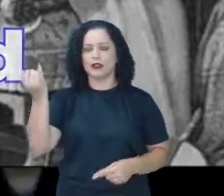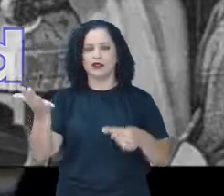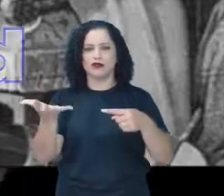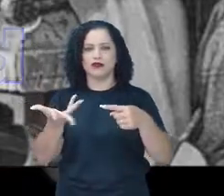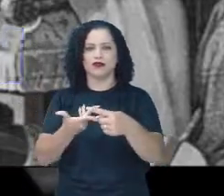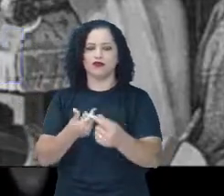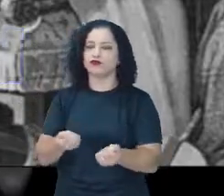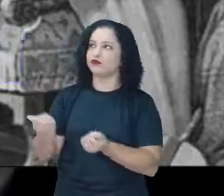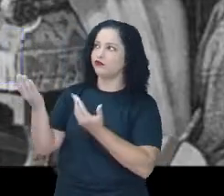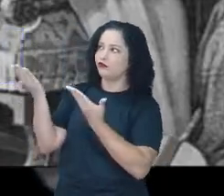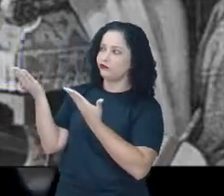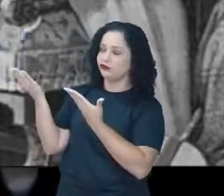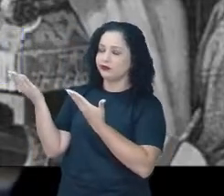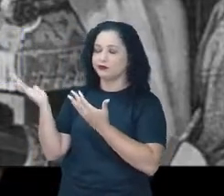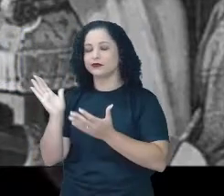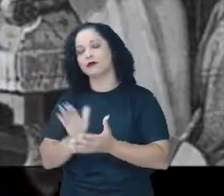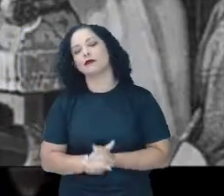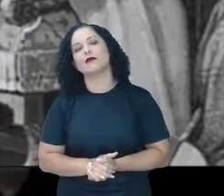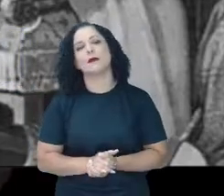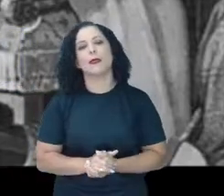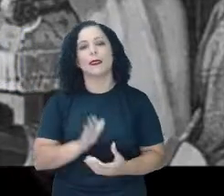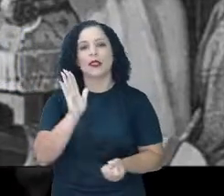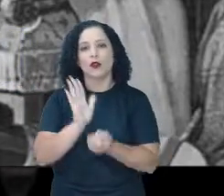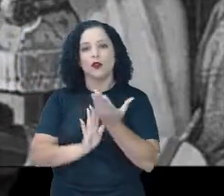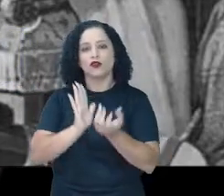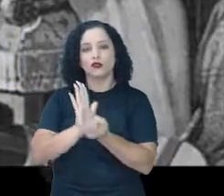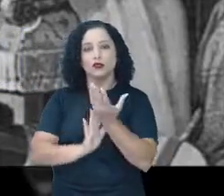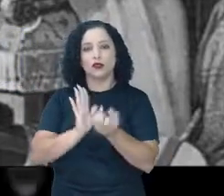que em 1801 construiu um tear automático.